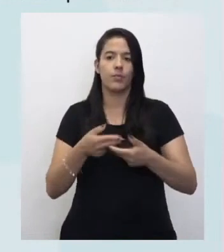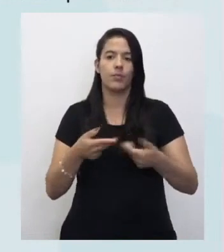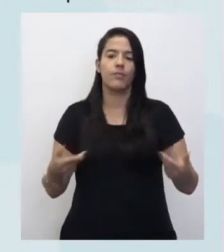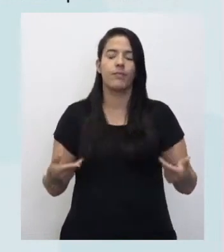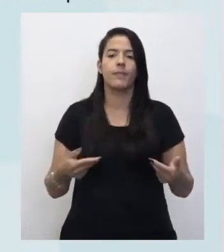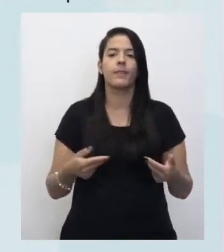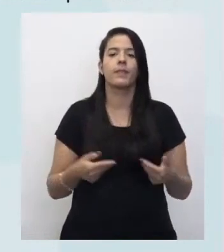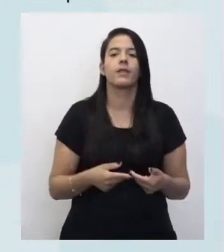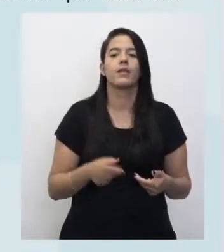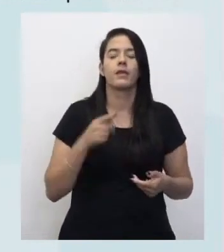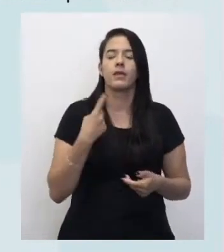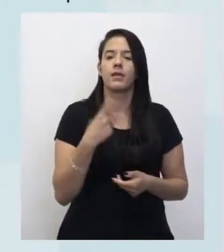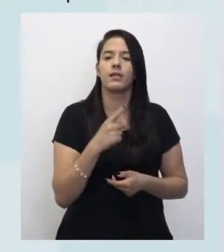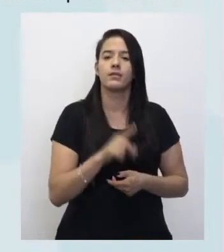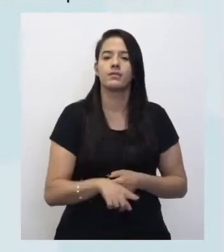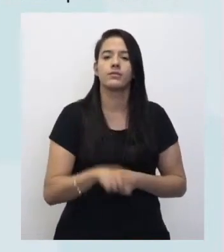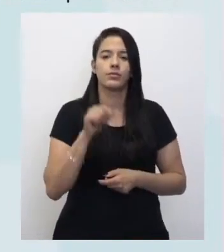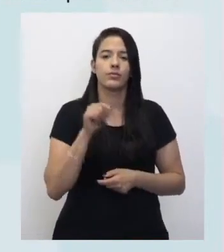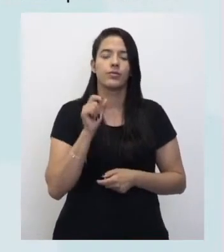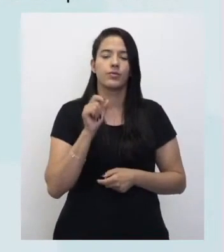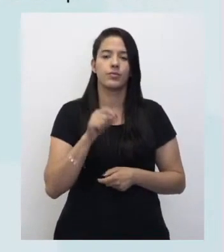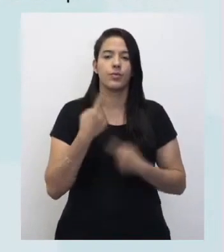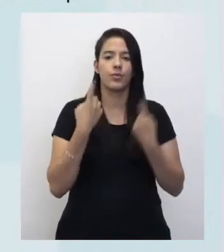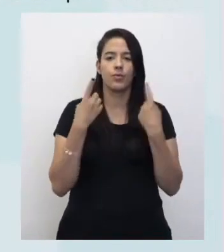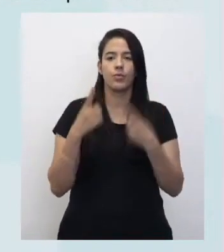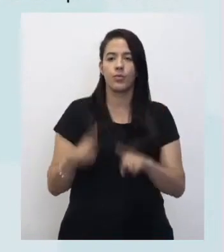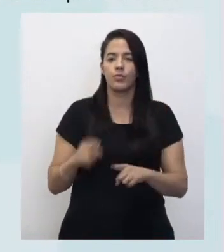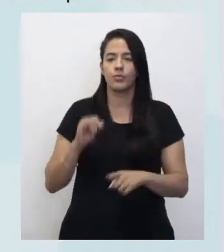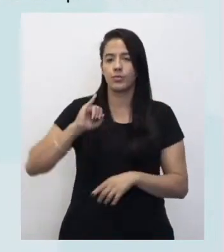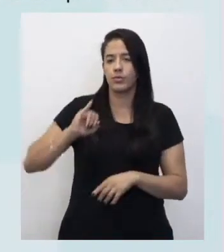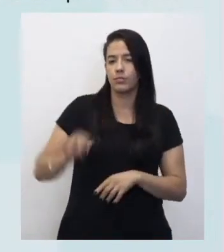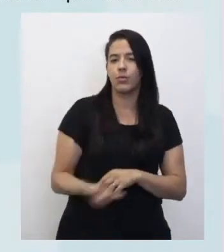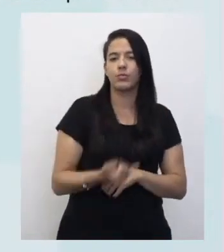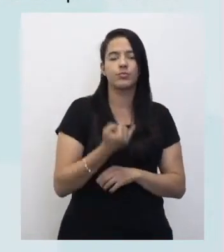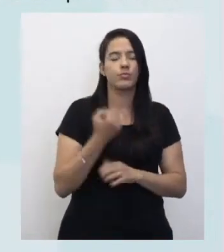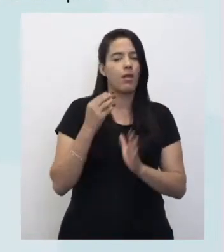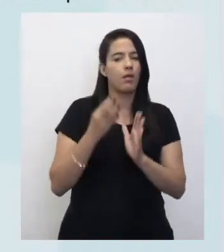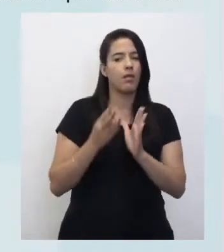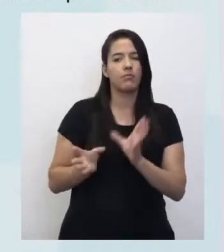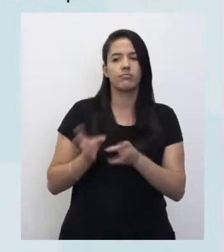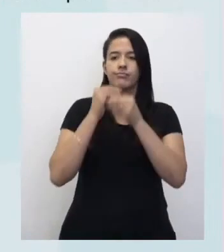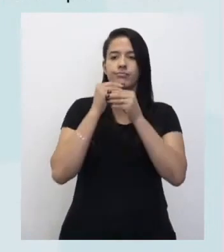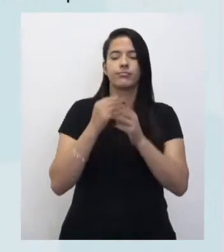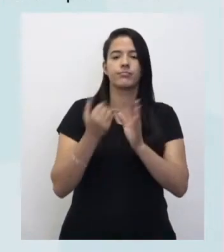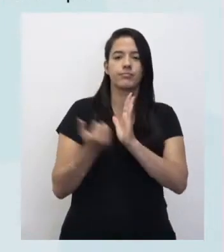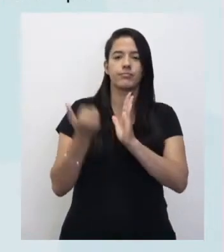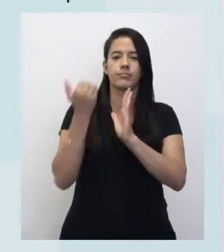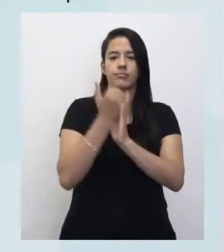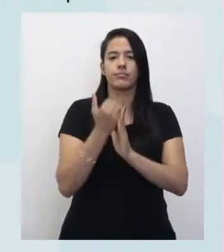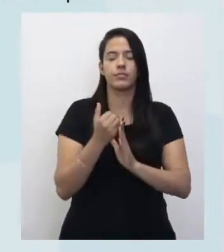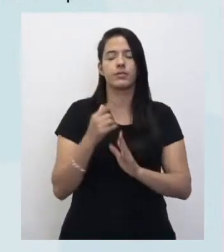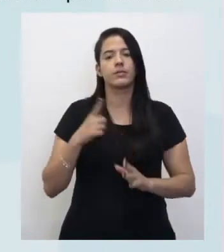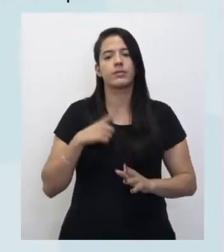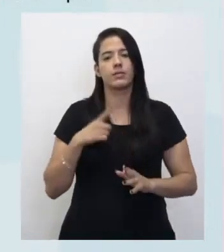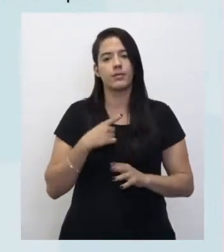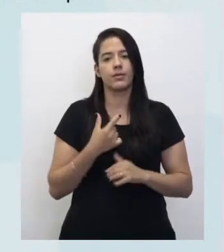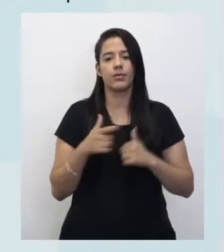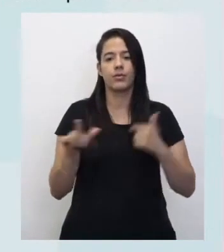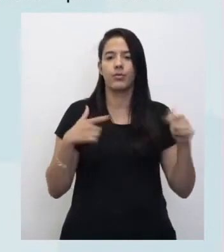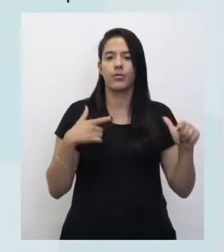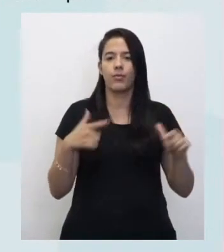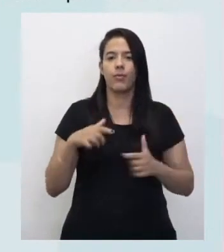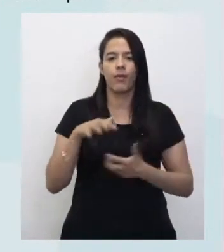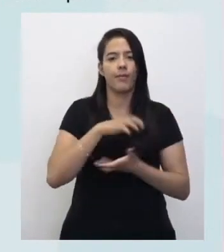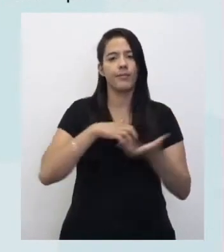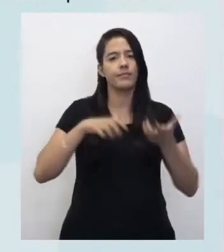burgueses passaram a lutar contra os impostos abusivos e outras arbitrariedades dos nobres por meio de